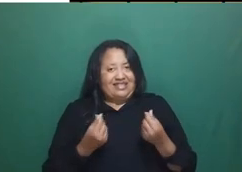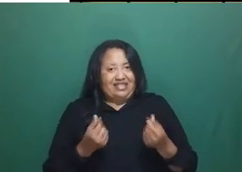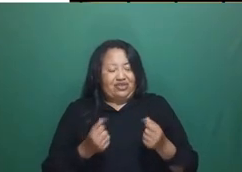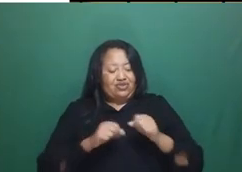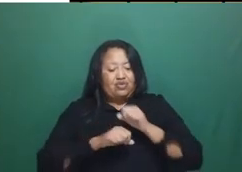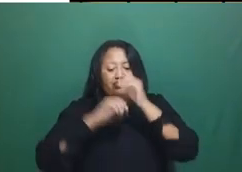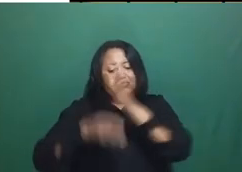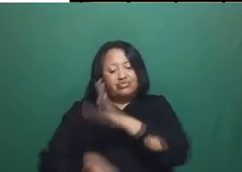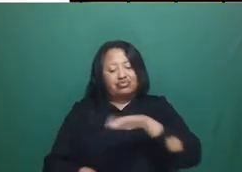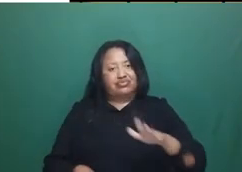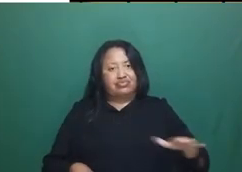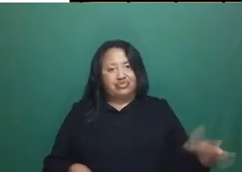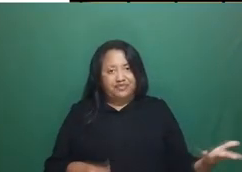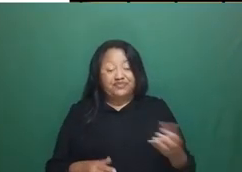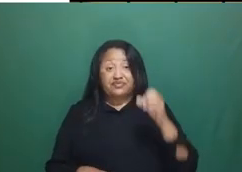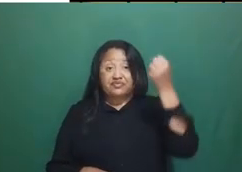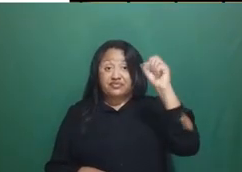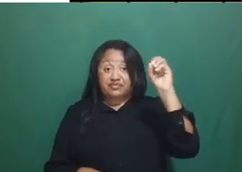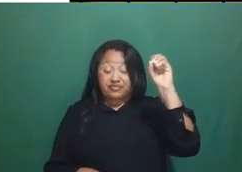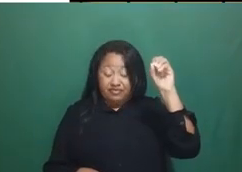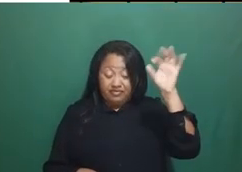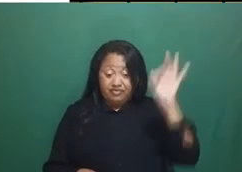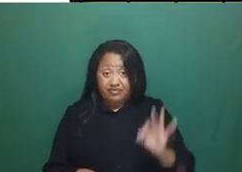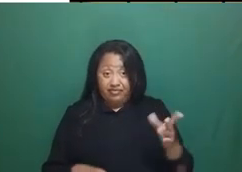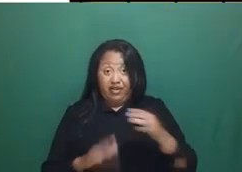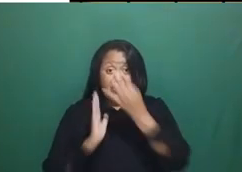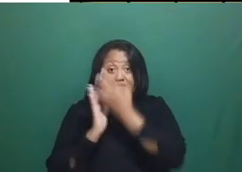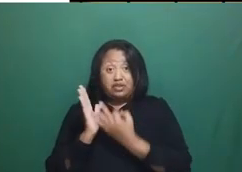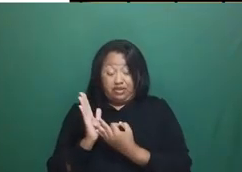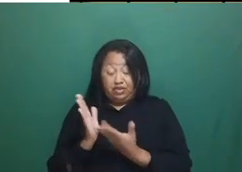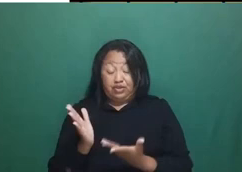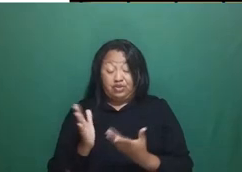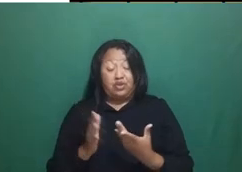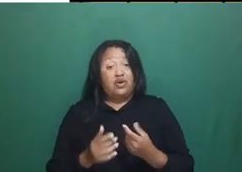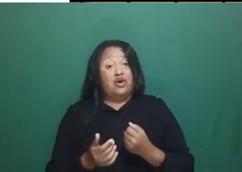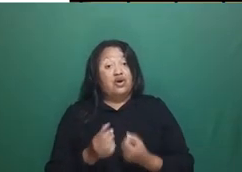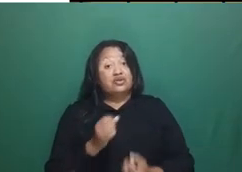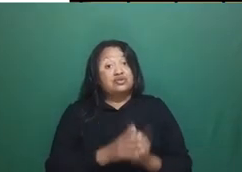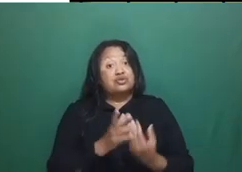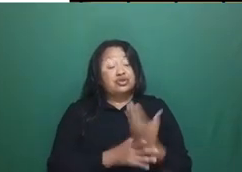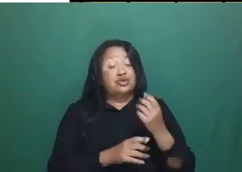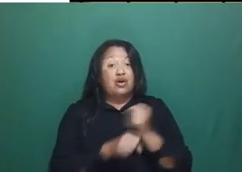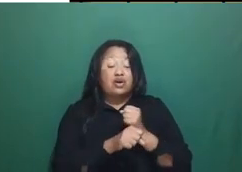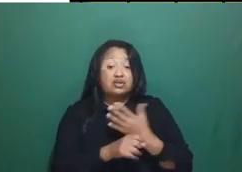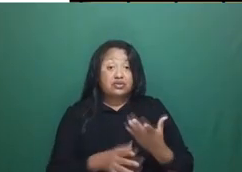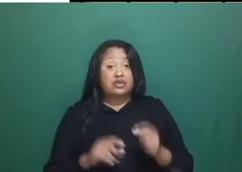85% do texto do texto produzido ao ano terminam nos verdadeiros né e queimar